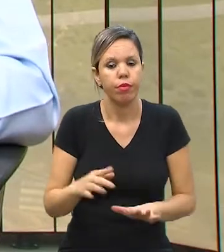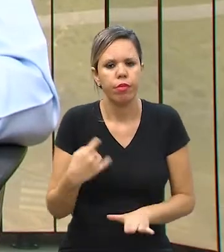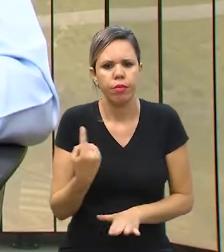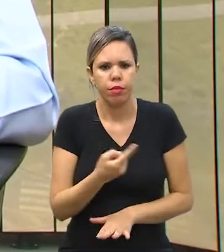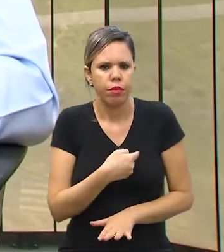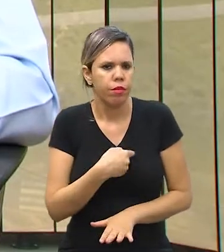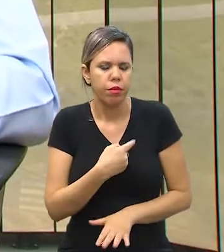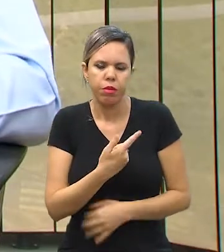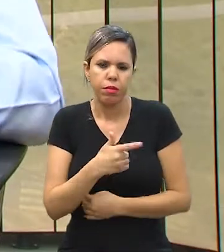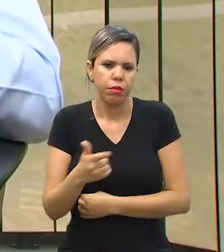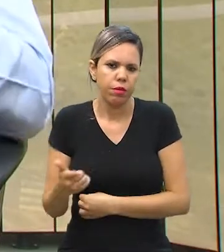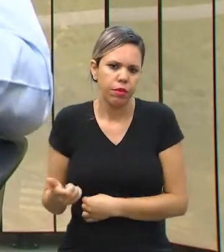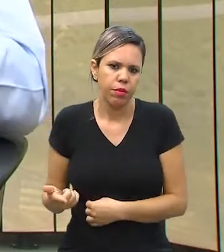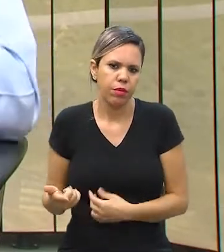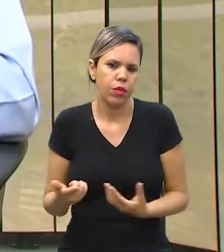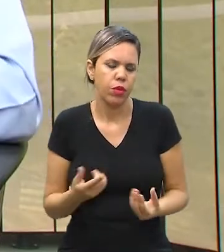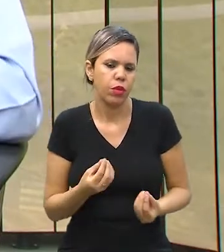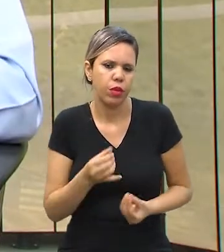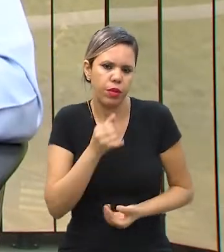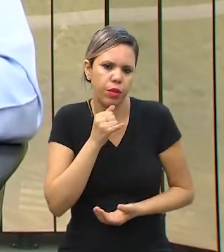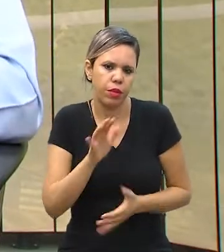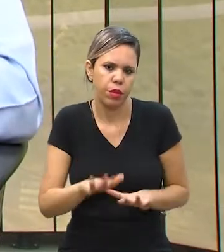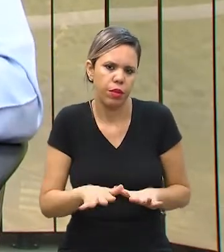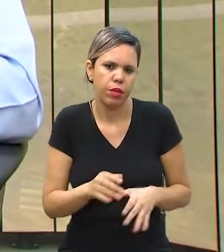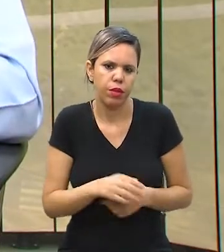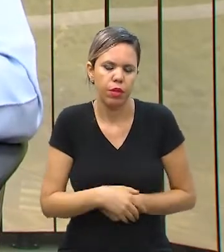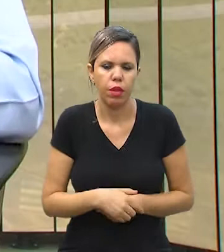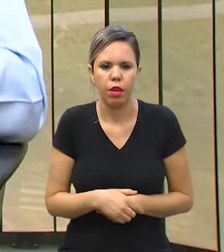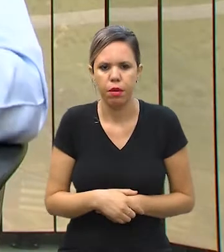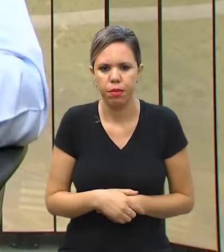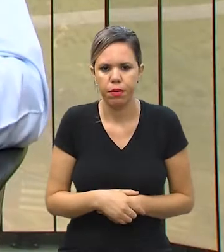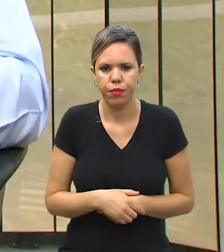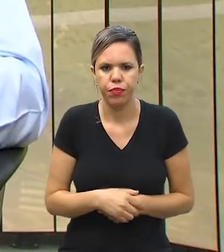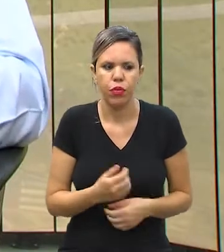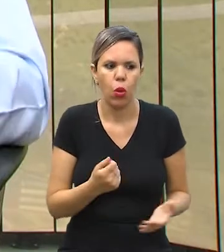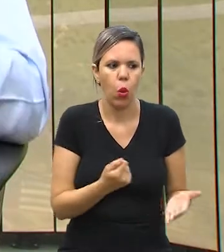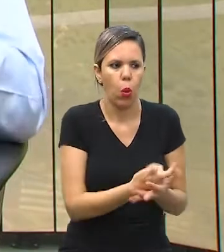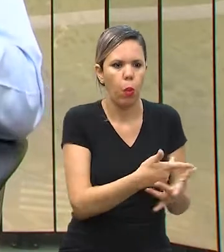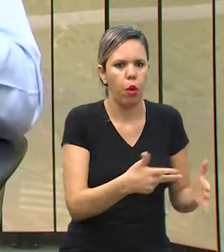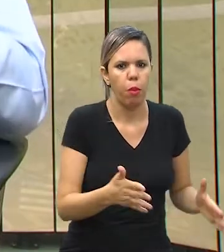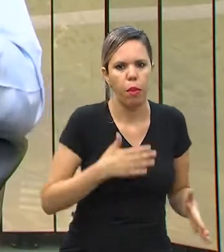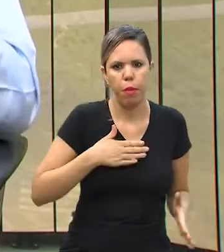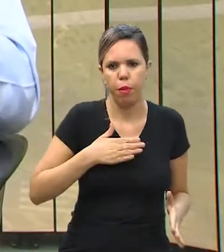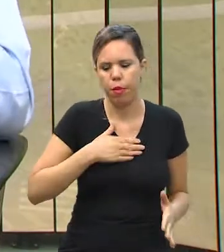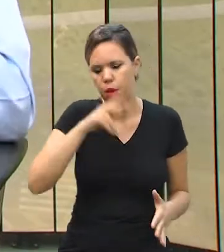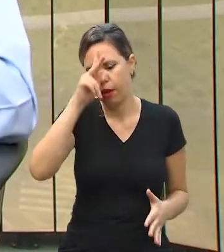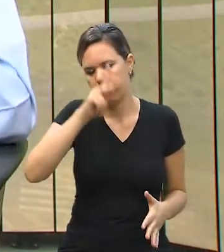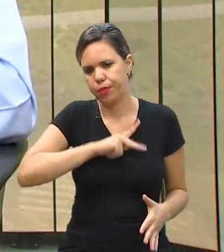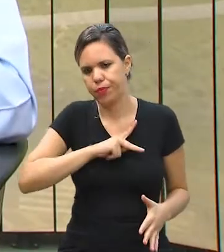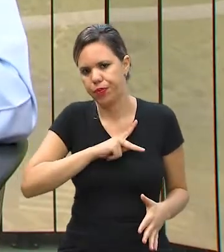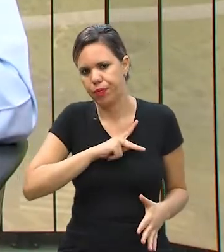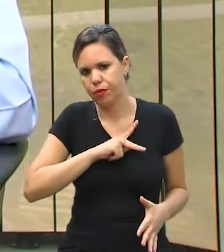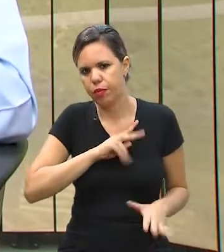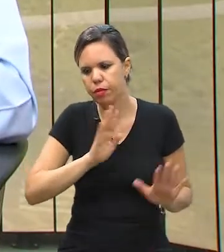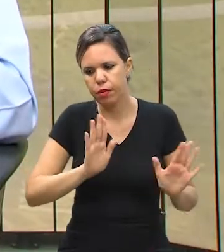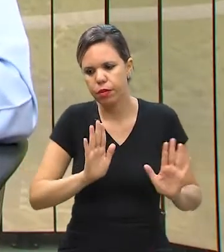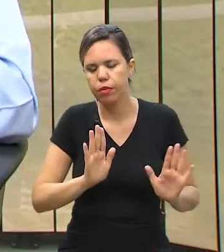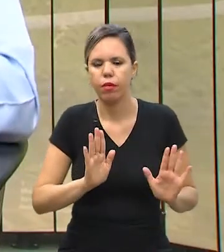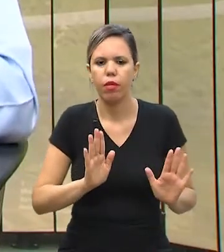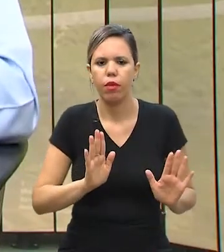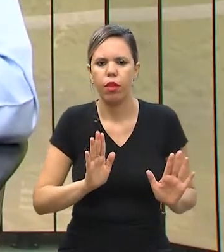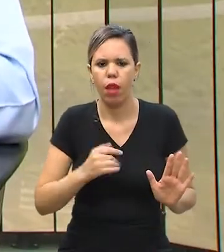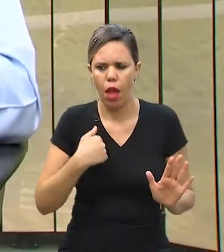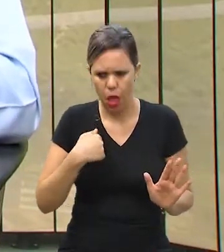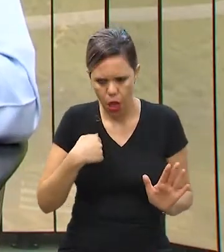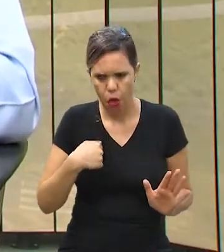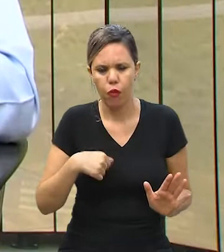acabava não tinha aquela questão de eu comprar alguma coisa para mim mesmo assim, então o que acontecia? Eu falei,